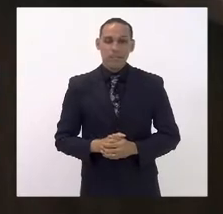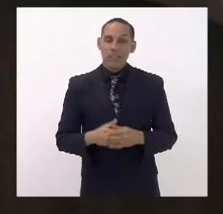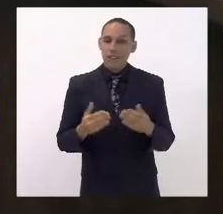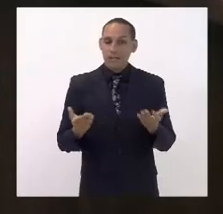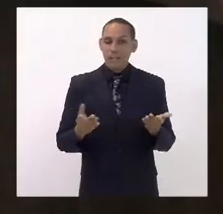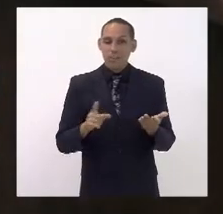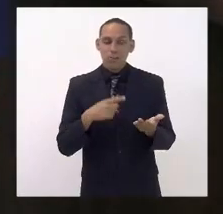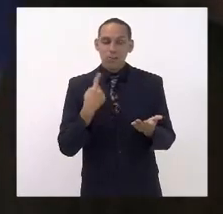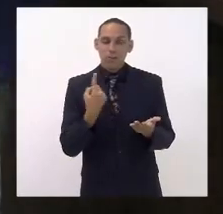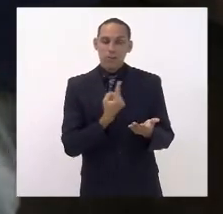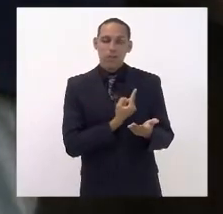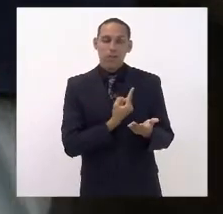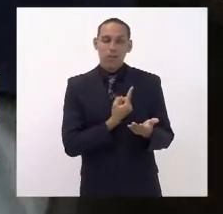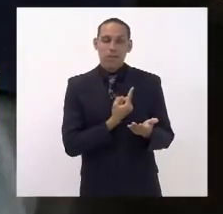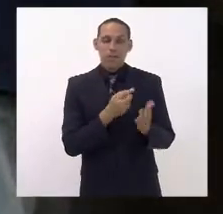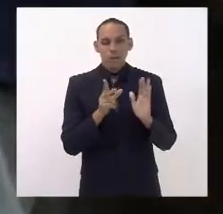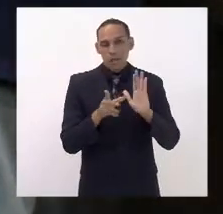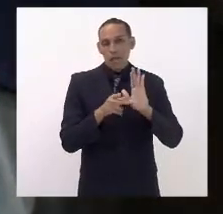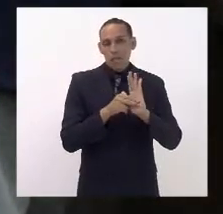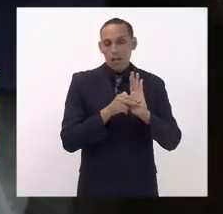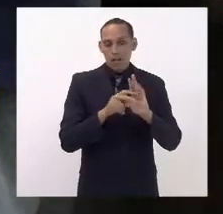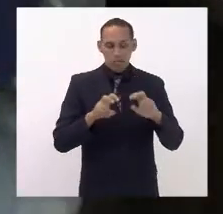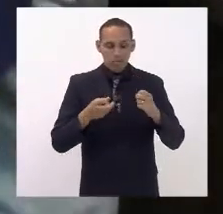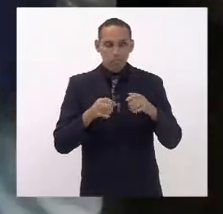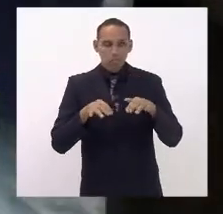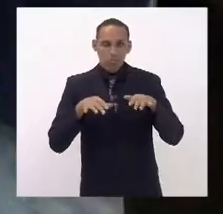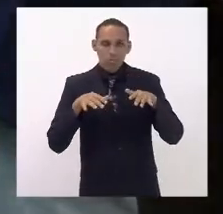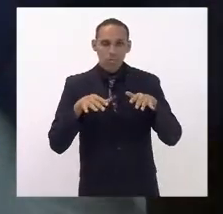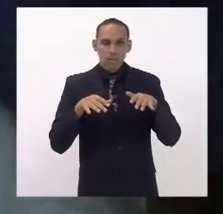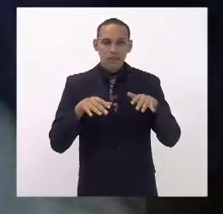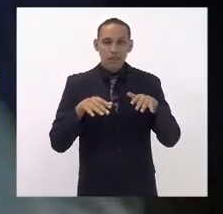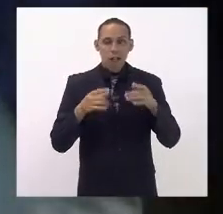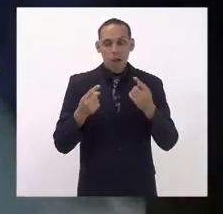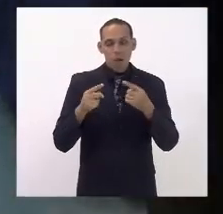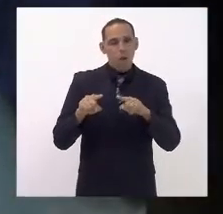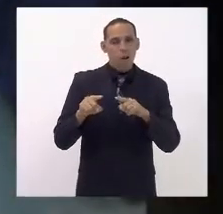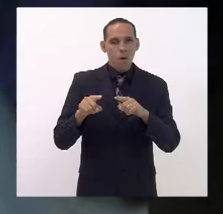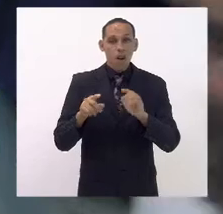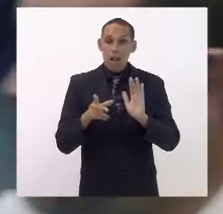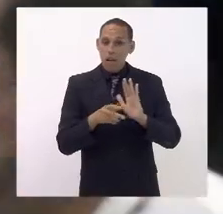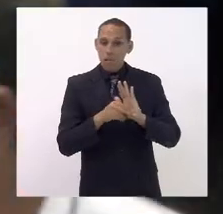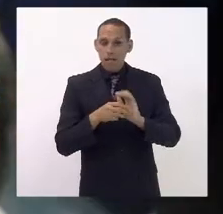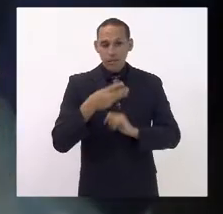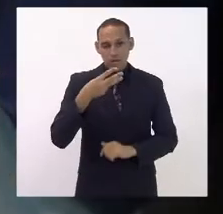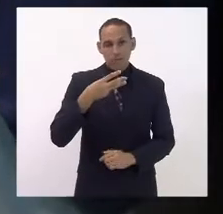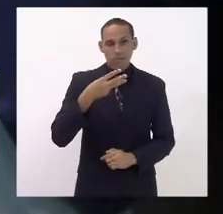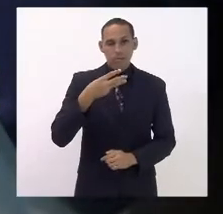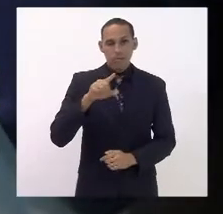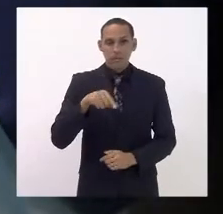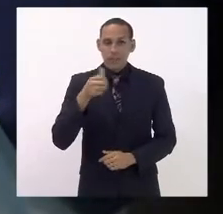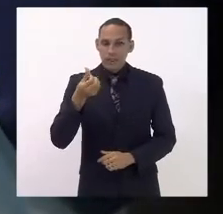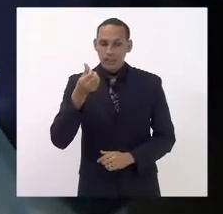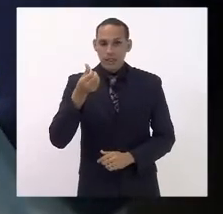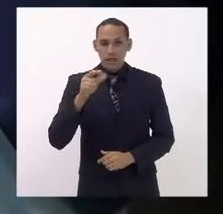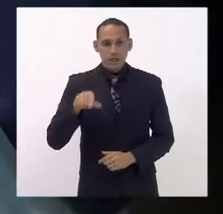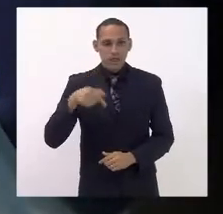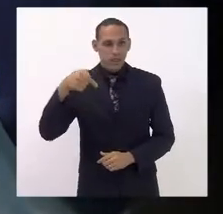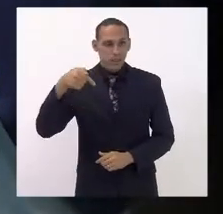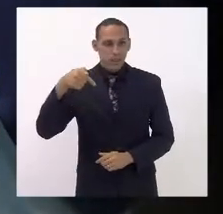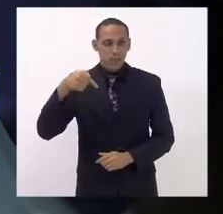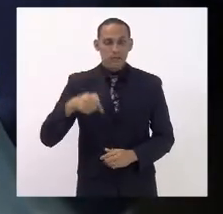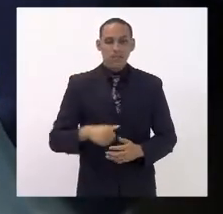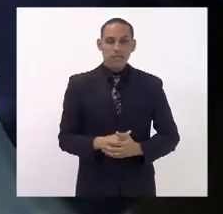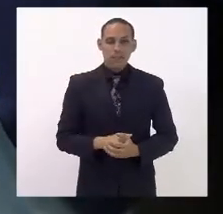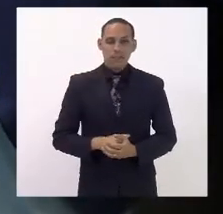Então, nós estamos nas emendas de plenário, nós somos contrários à emenda 3, 6 e